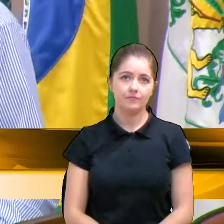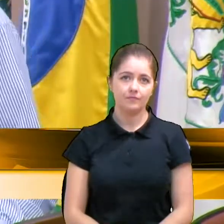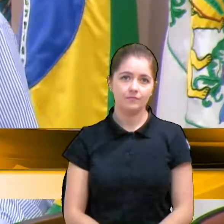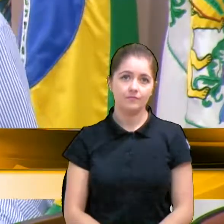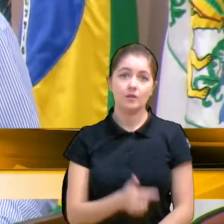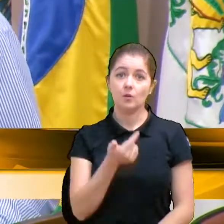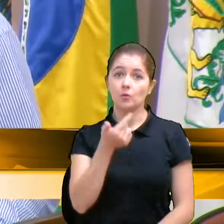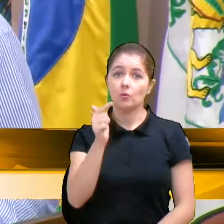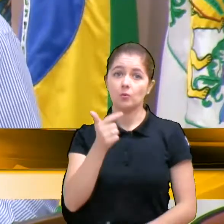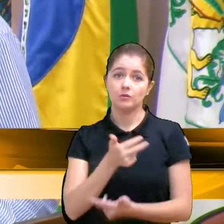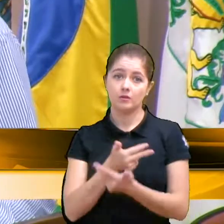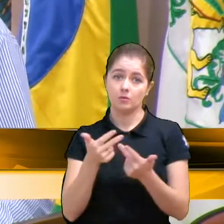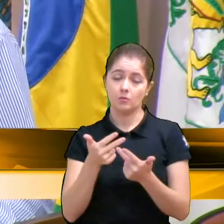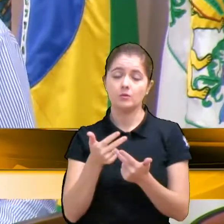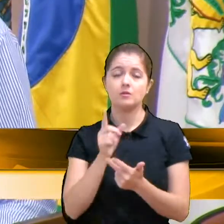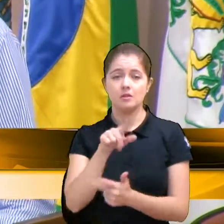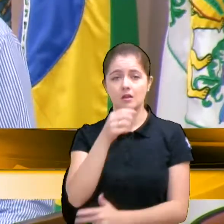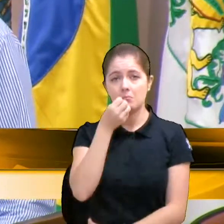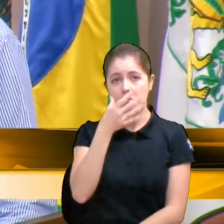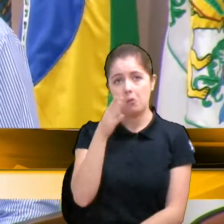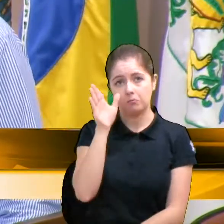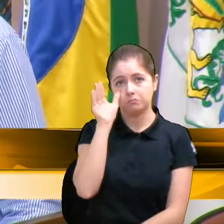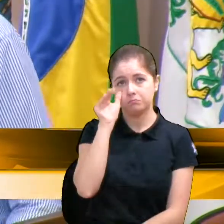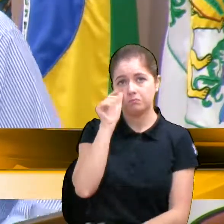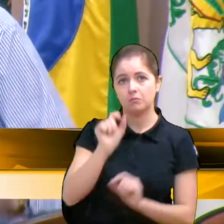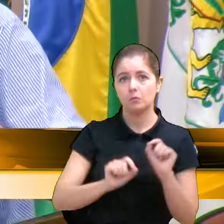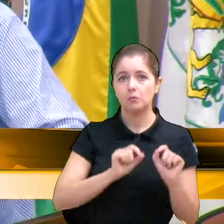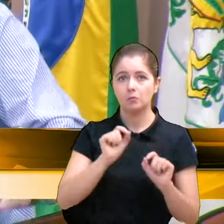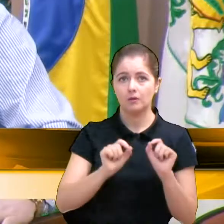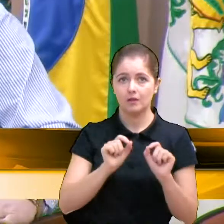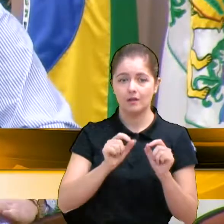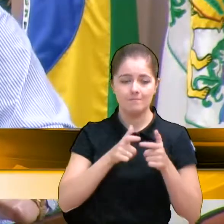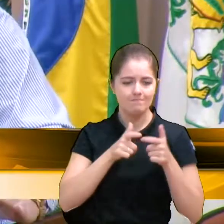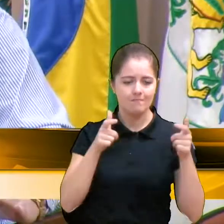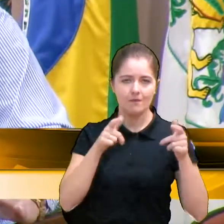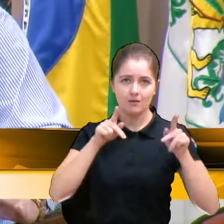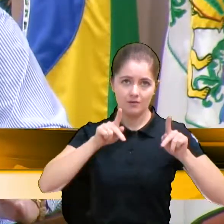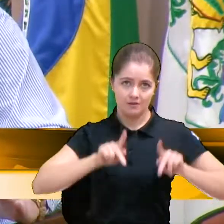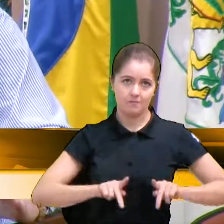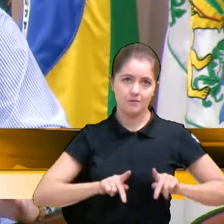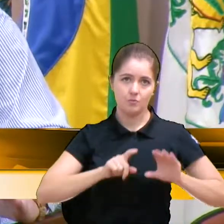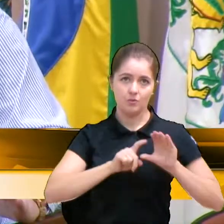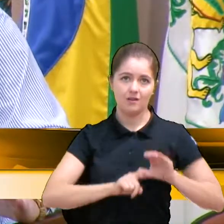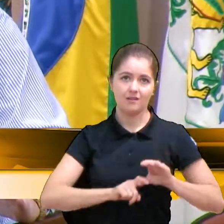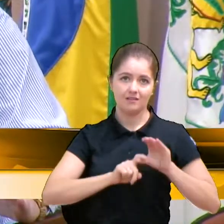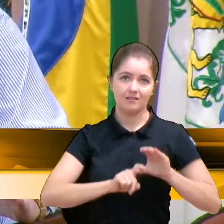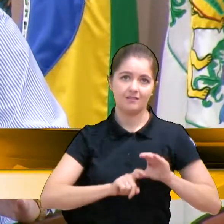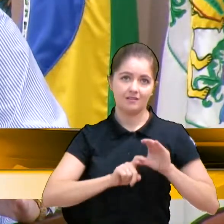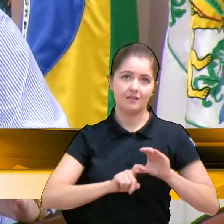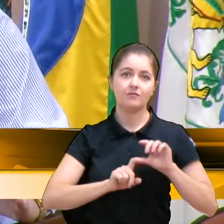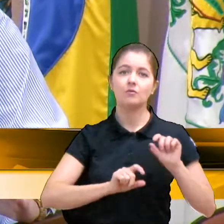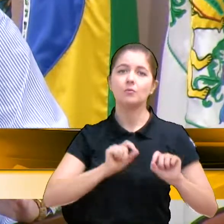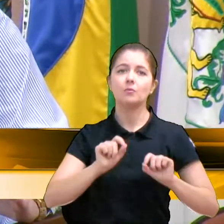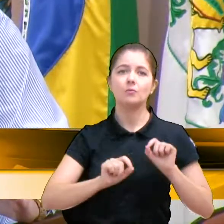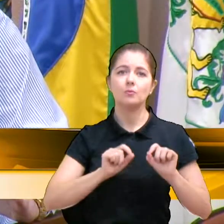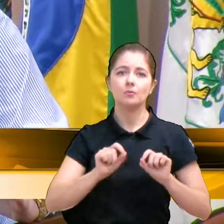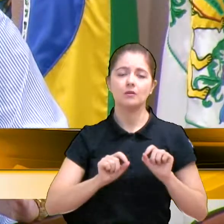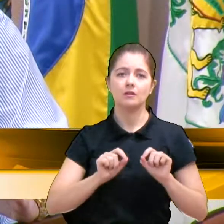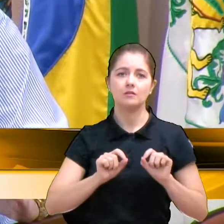Outra coisa que é bom observar, que os grandes devedores do município são, em regra,